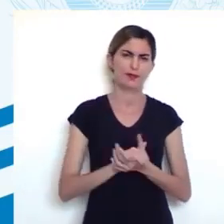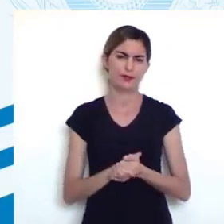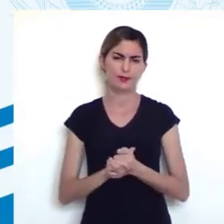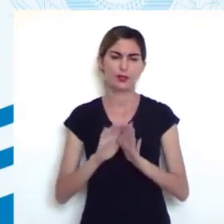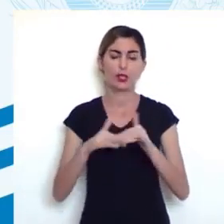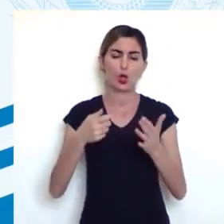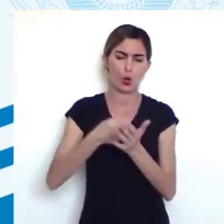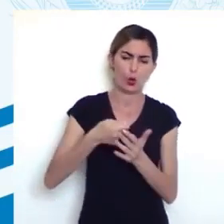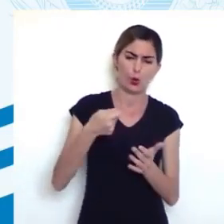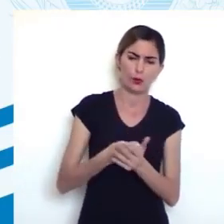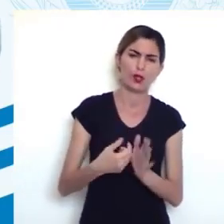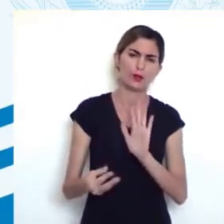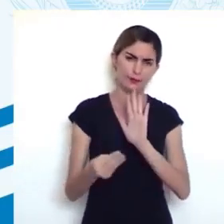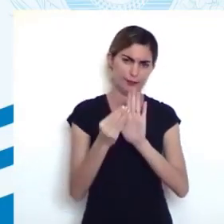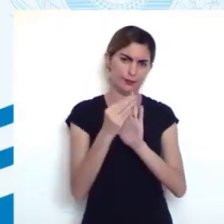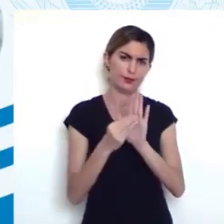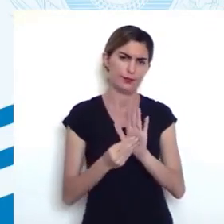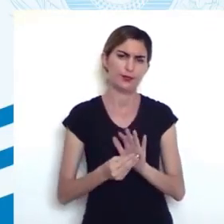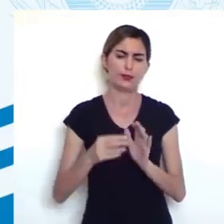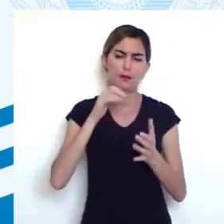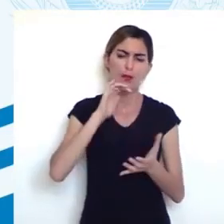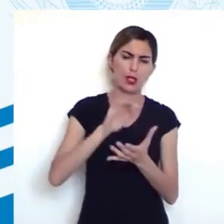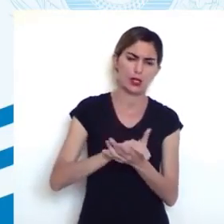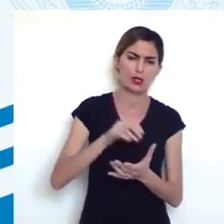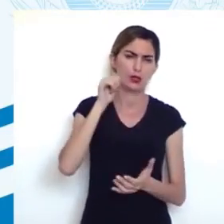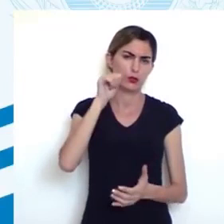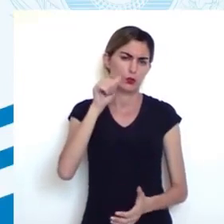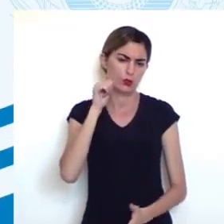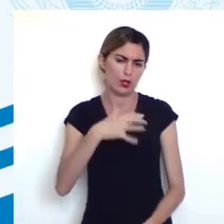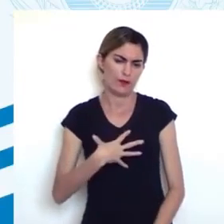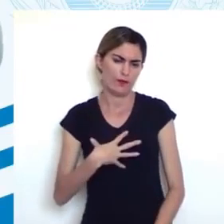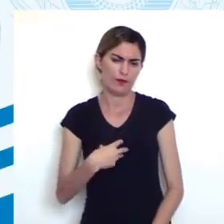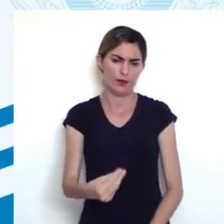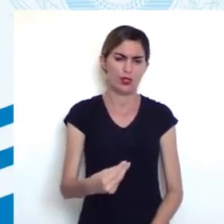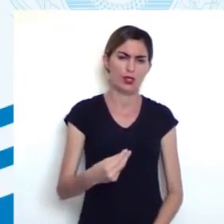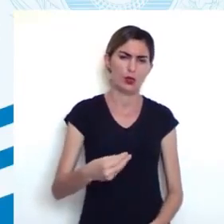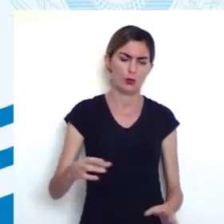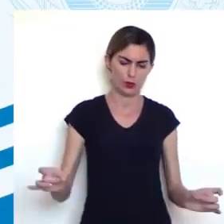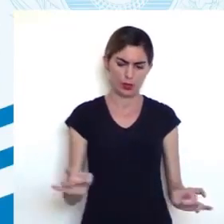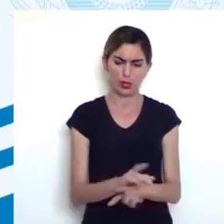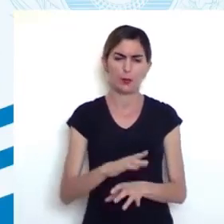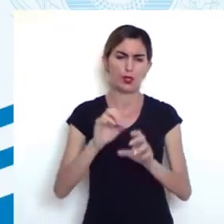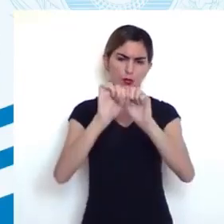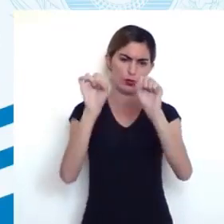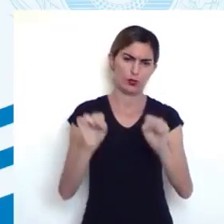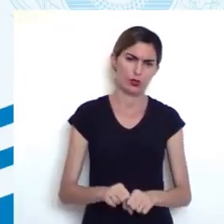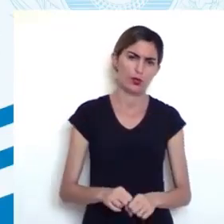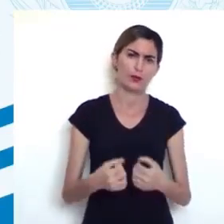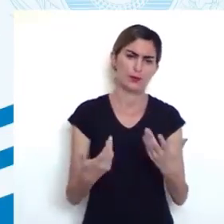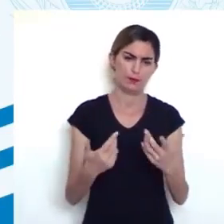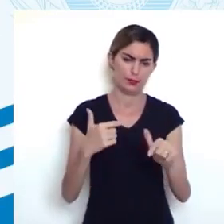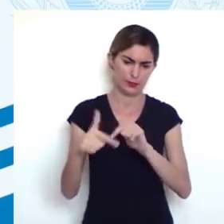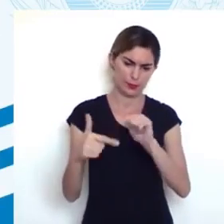eram obrigados a colocar o marido, mulher, filhos, para completar o sustento da família, aumentar